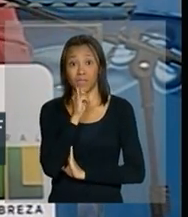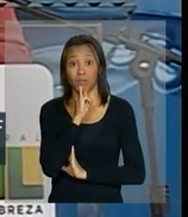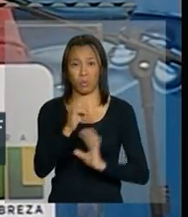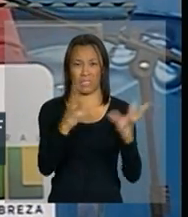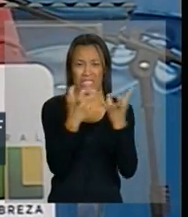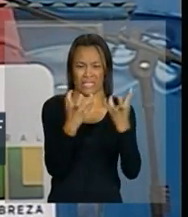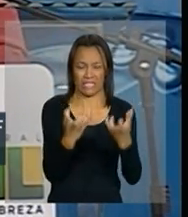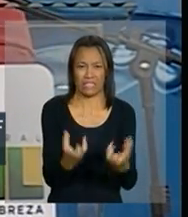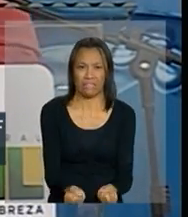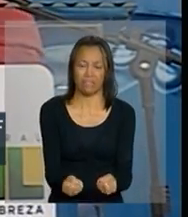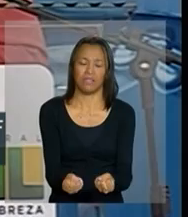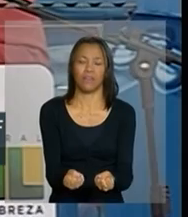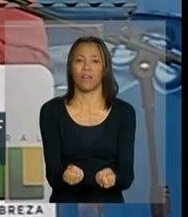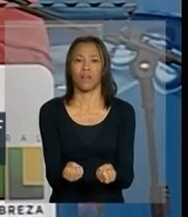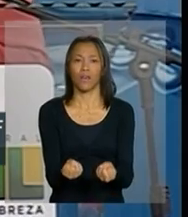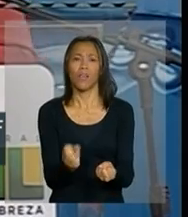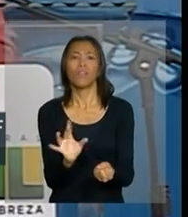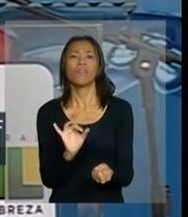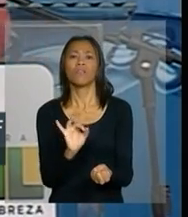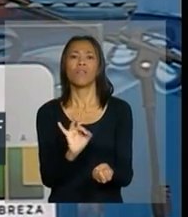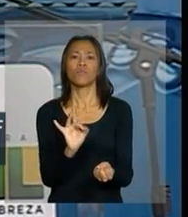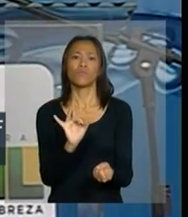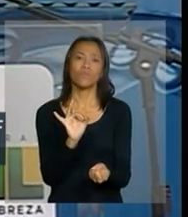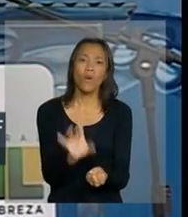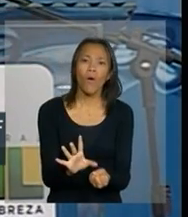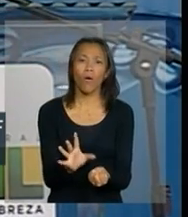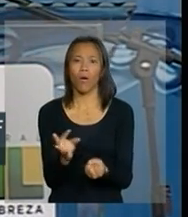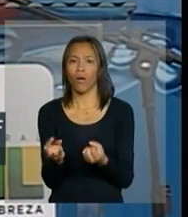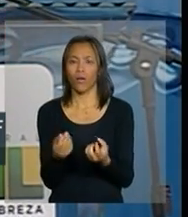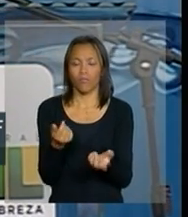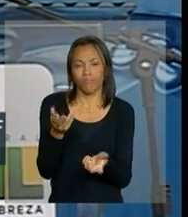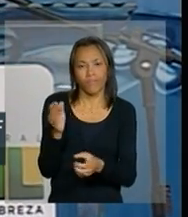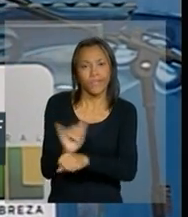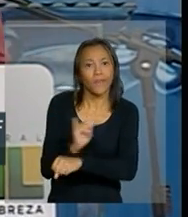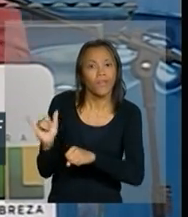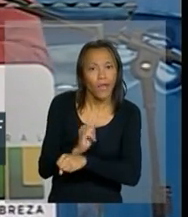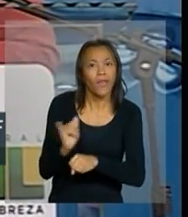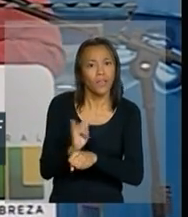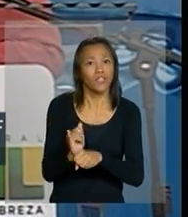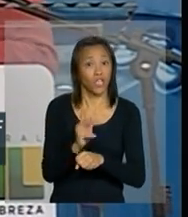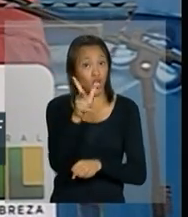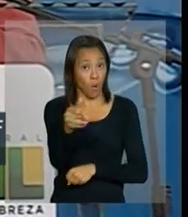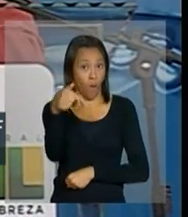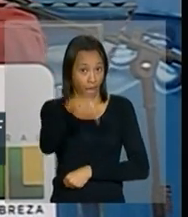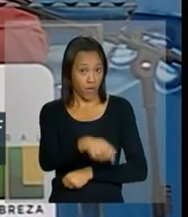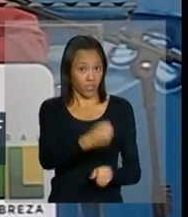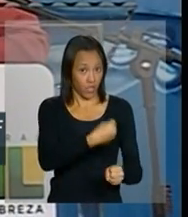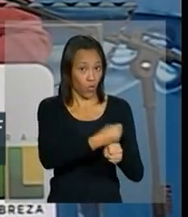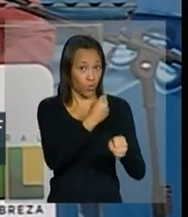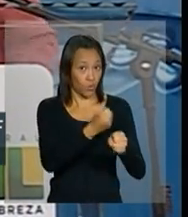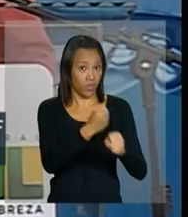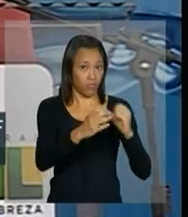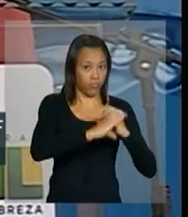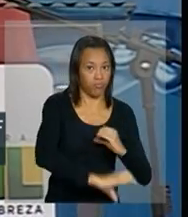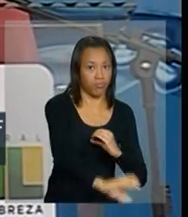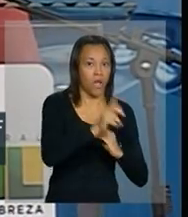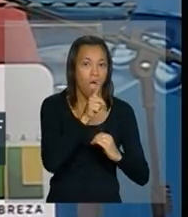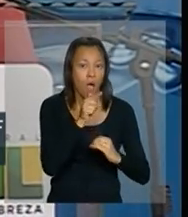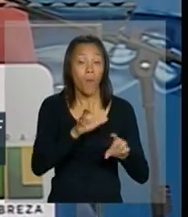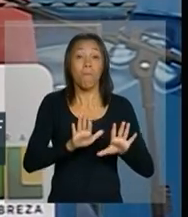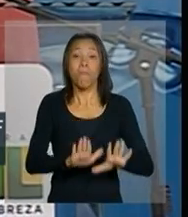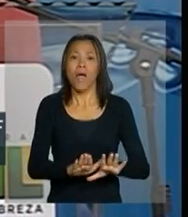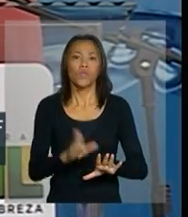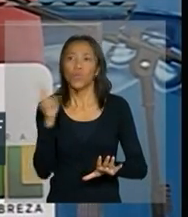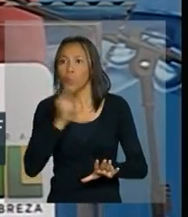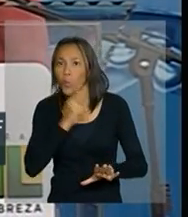seca, tomar não só as medidas como essa adutora, mas tomar medidas de